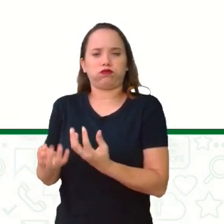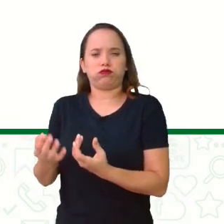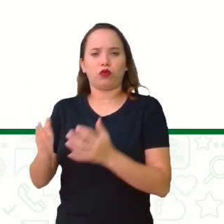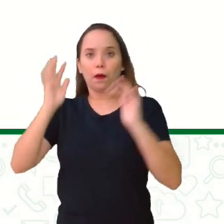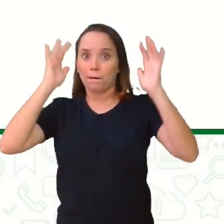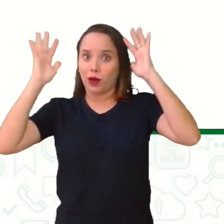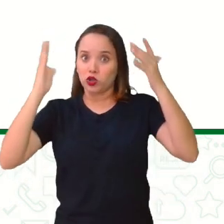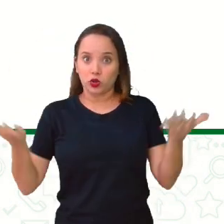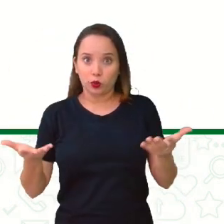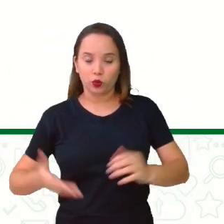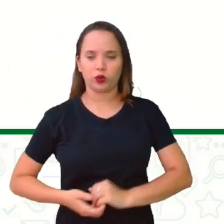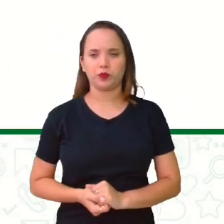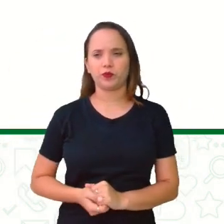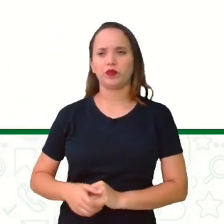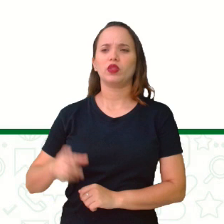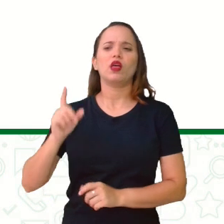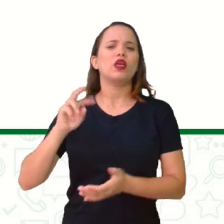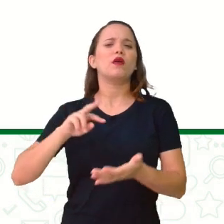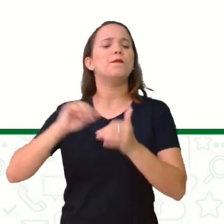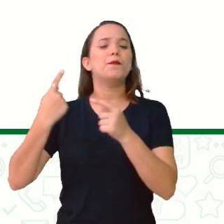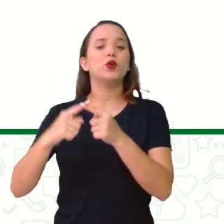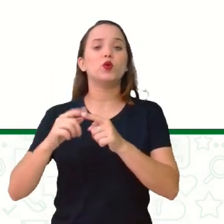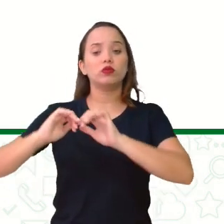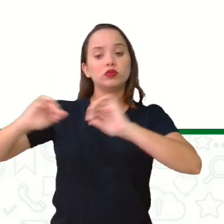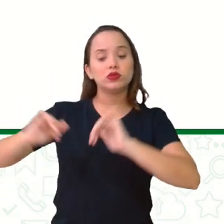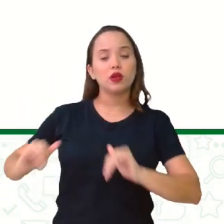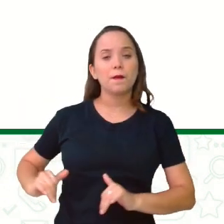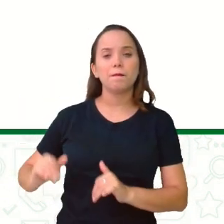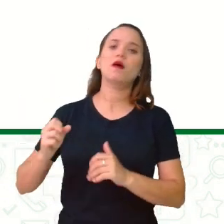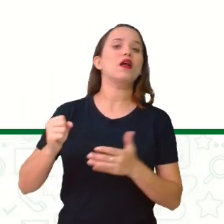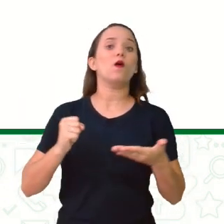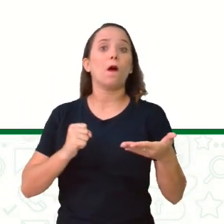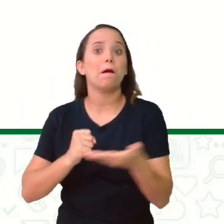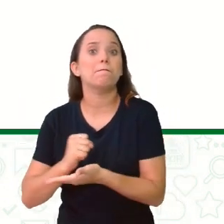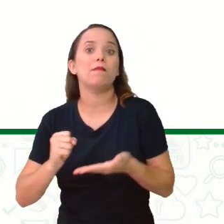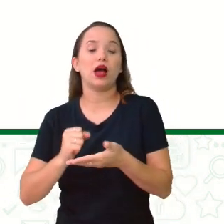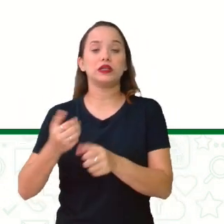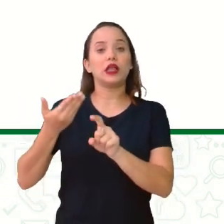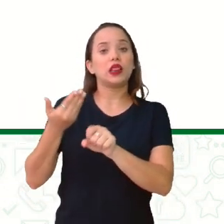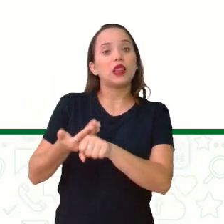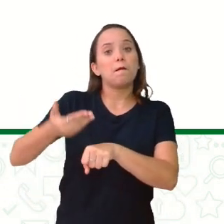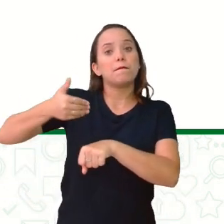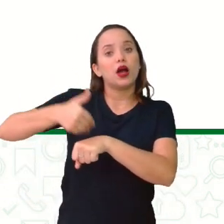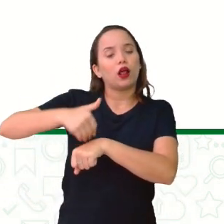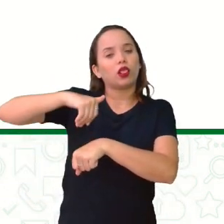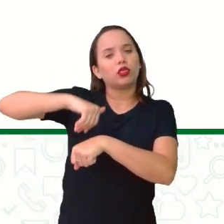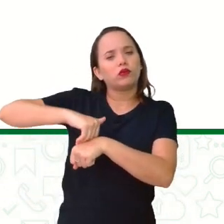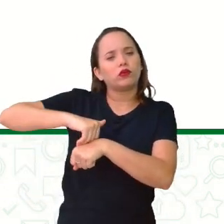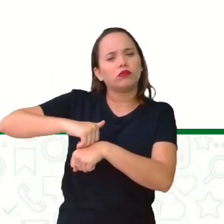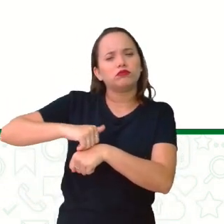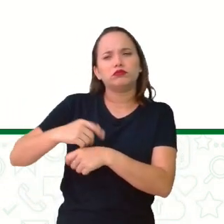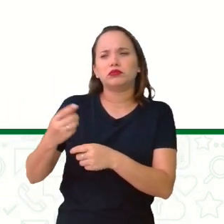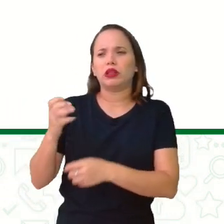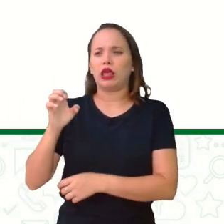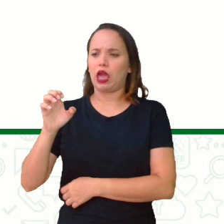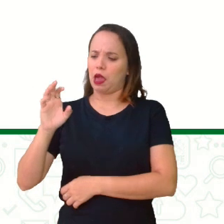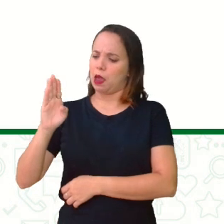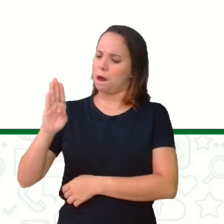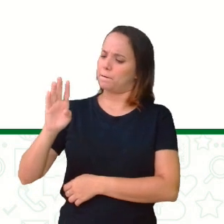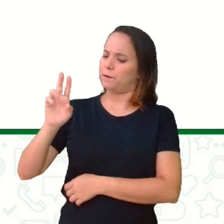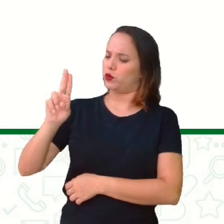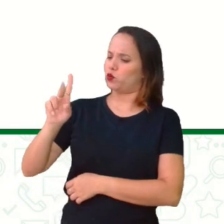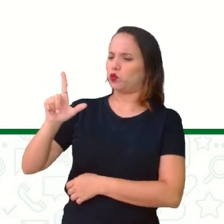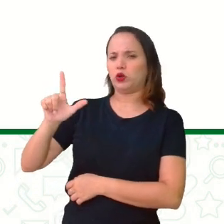ali, destilação separa os componentes com base na temperatura de ebulição. Que danada temperatura de ebulição, hein,